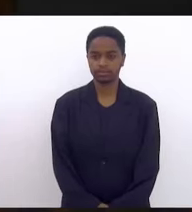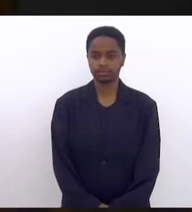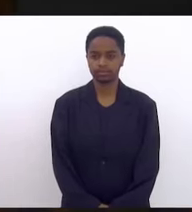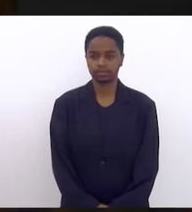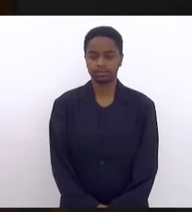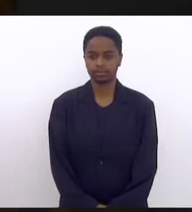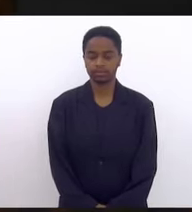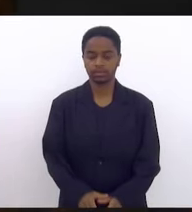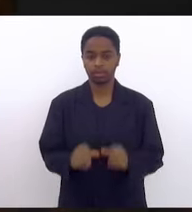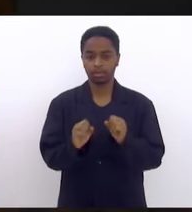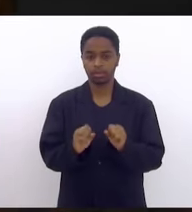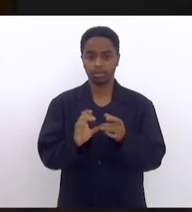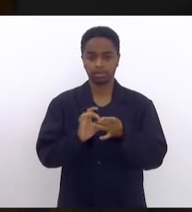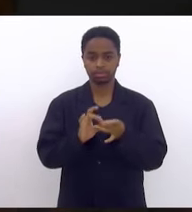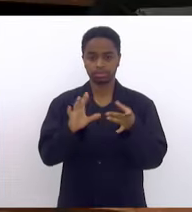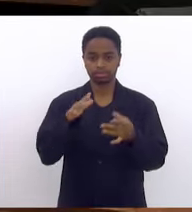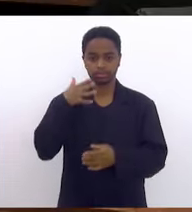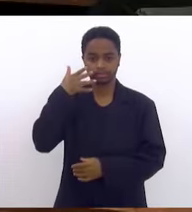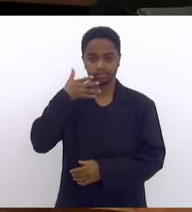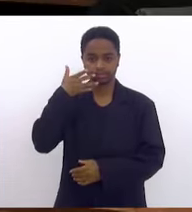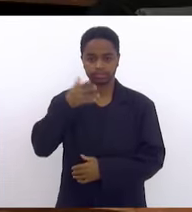Rômulo, por favor, fique à vontade.